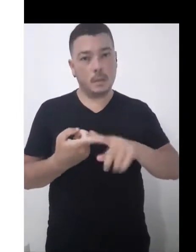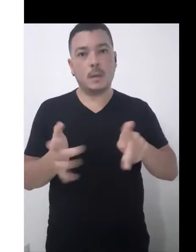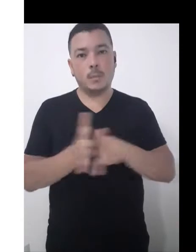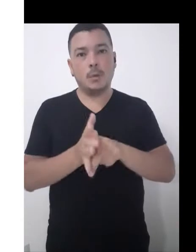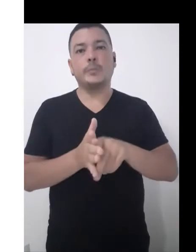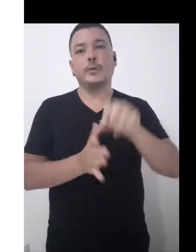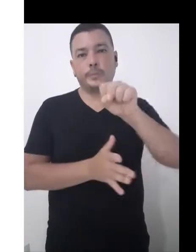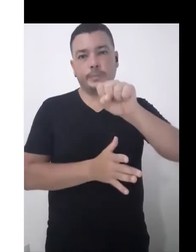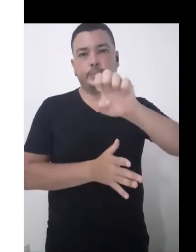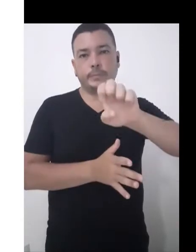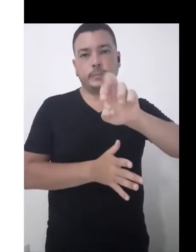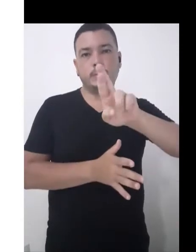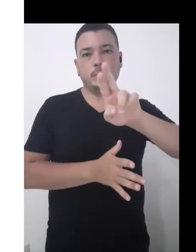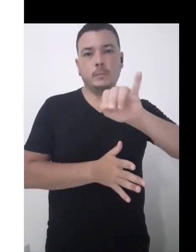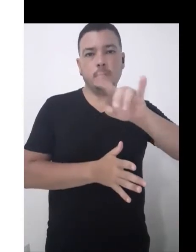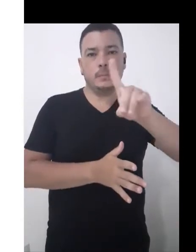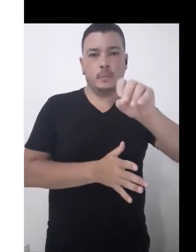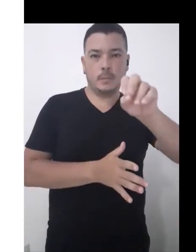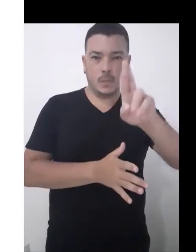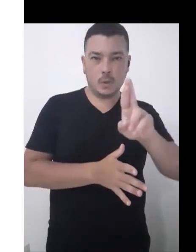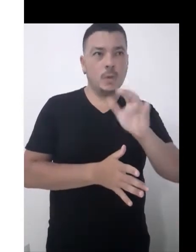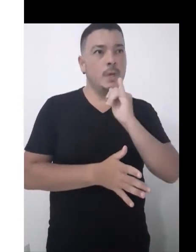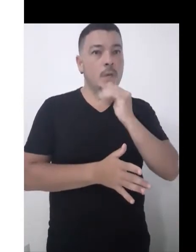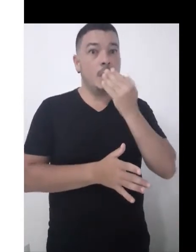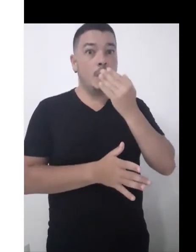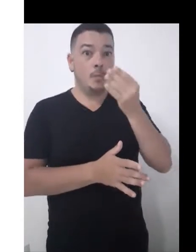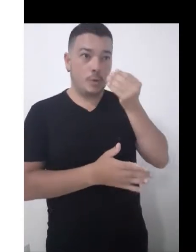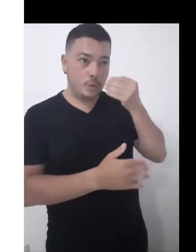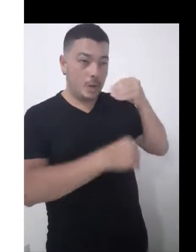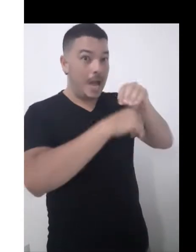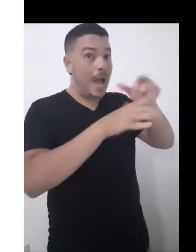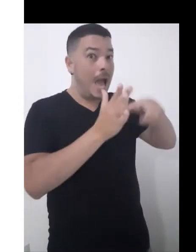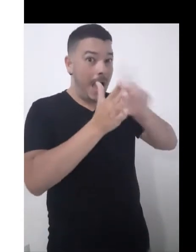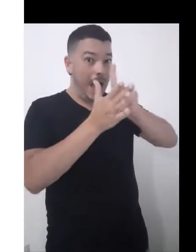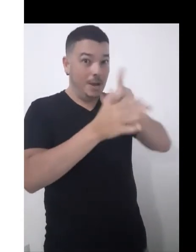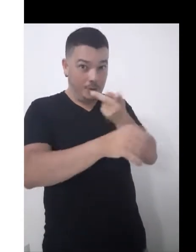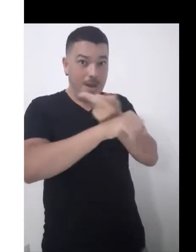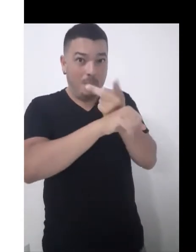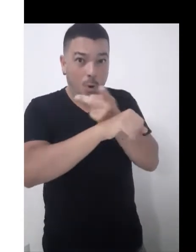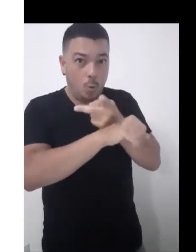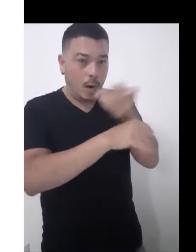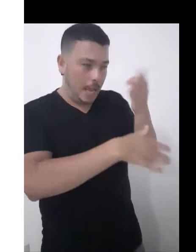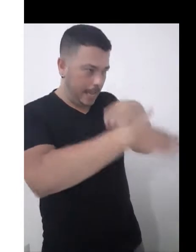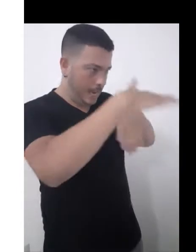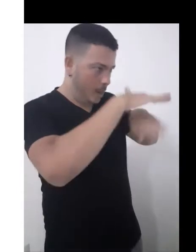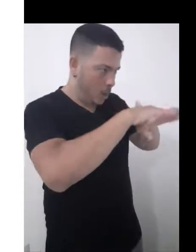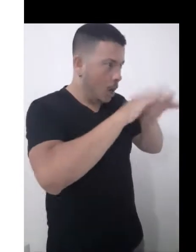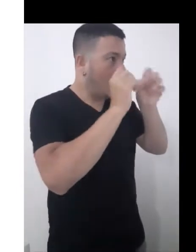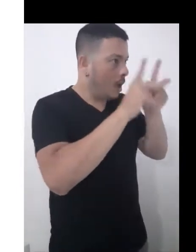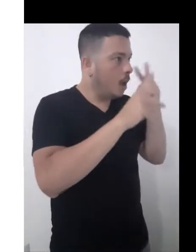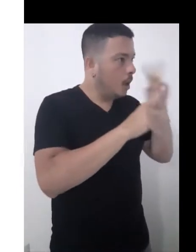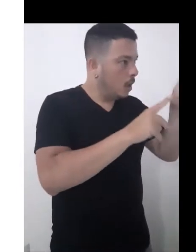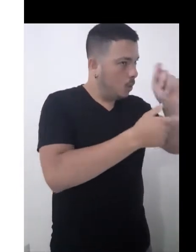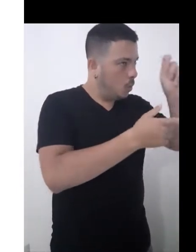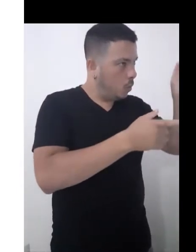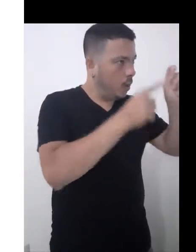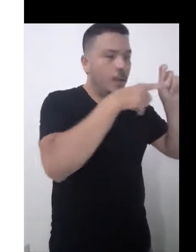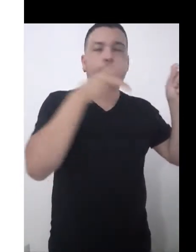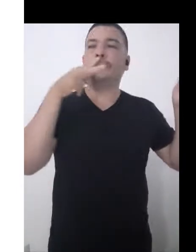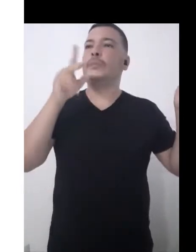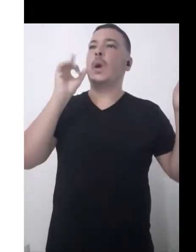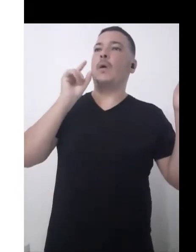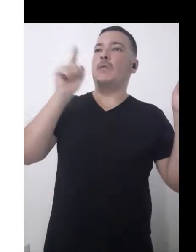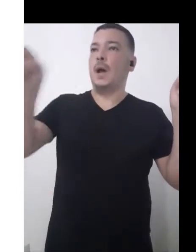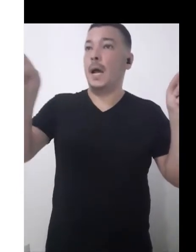servidor. Ele armazena temporariamente o dado que eu pedi antes de jogar no barramento de dados. Isso também, além da fase de verificação